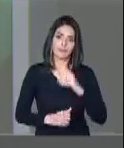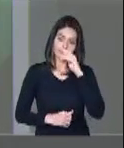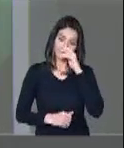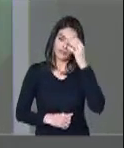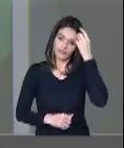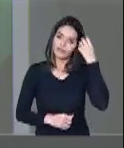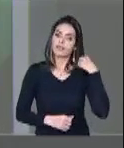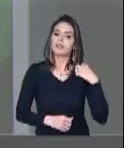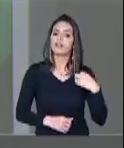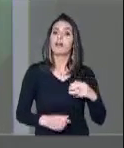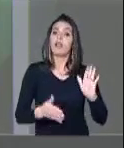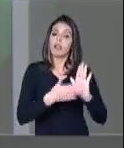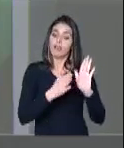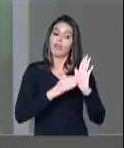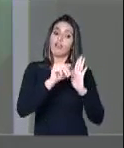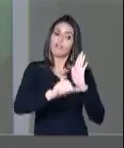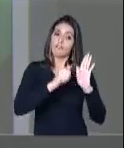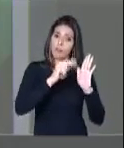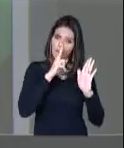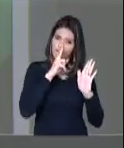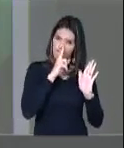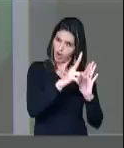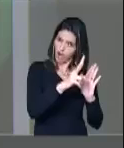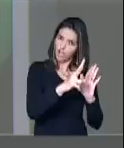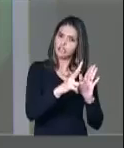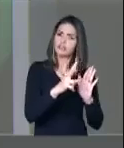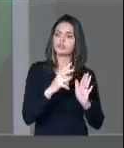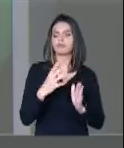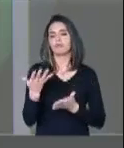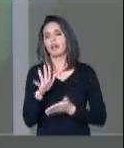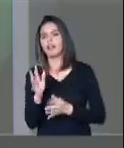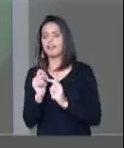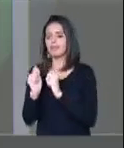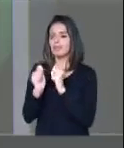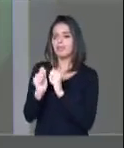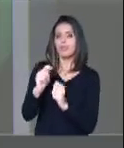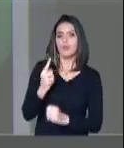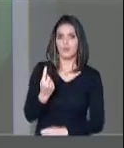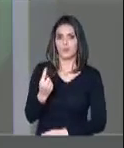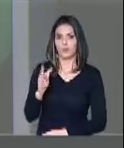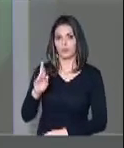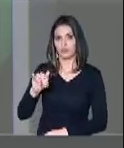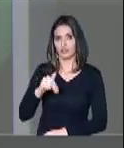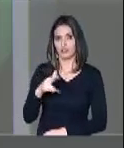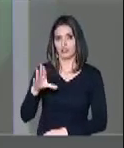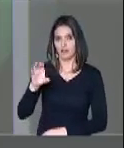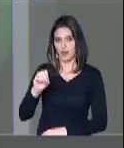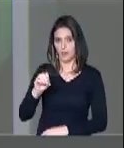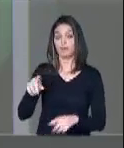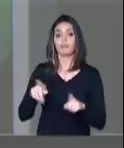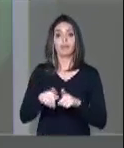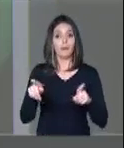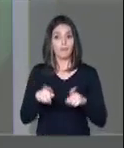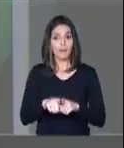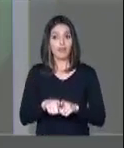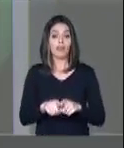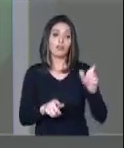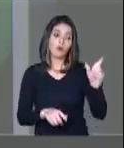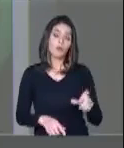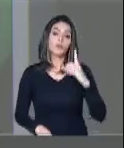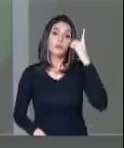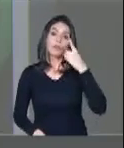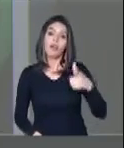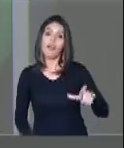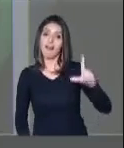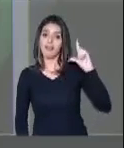para uma reforma forte, uma reforma da ordem de R$1 trilhão, e é com ele também, diferente do que foi falado pelo nobre deputado